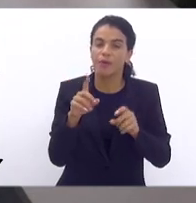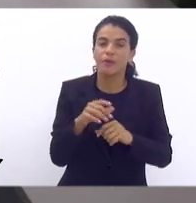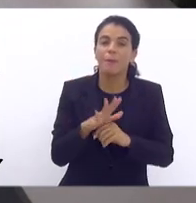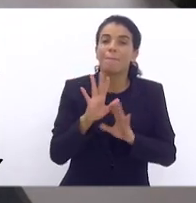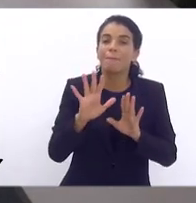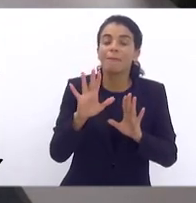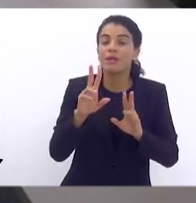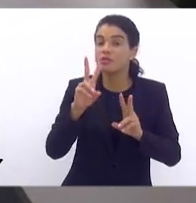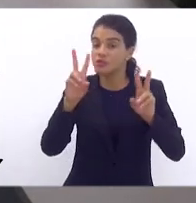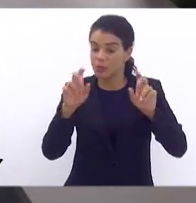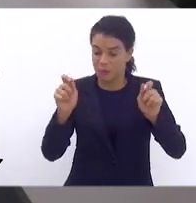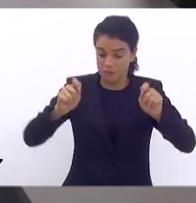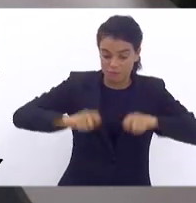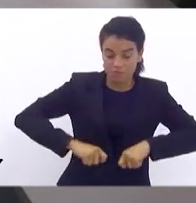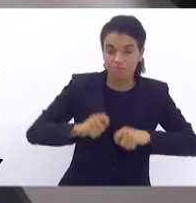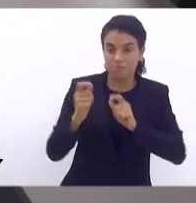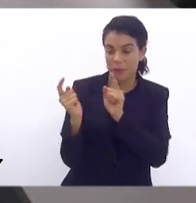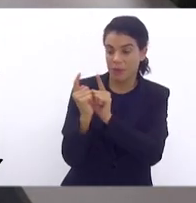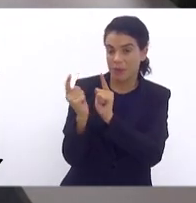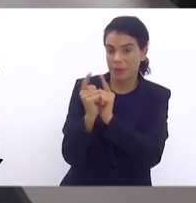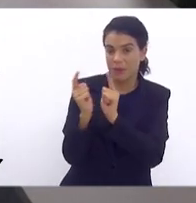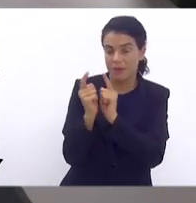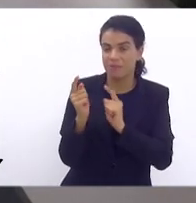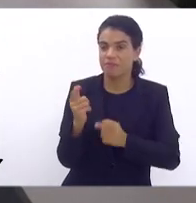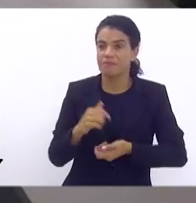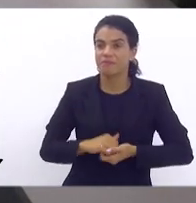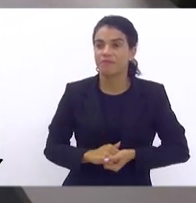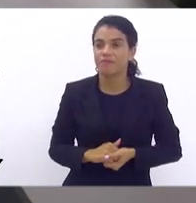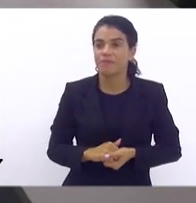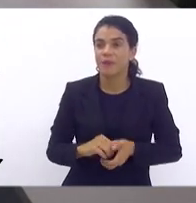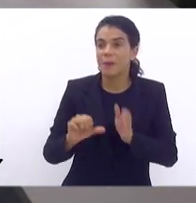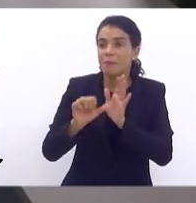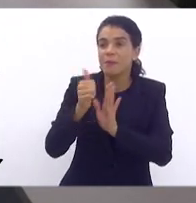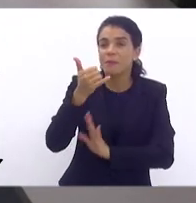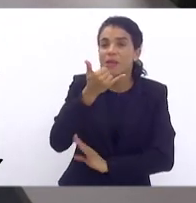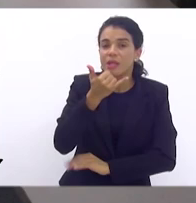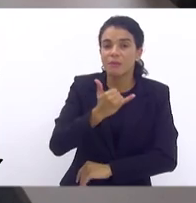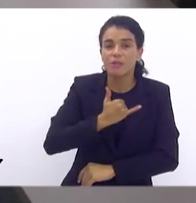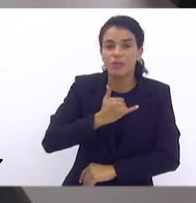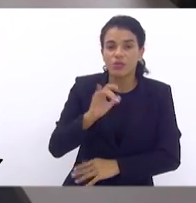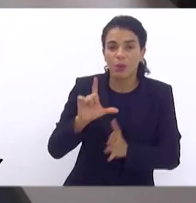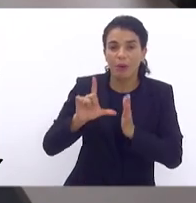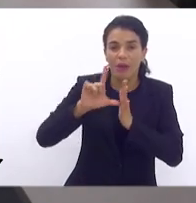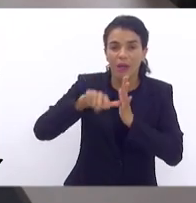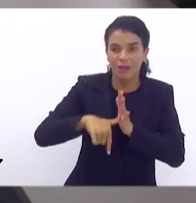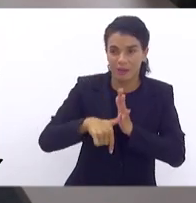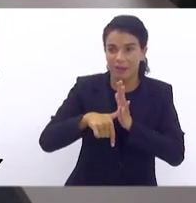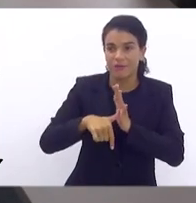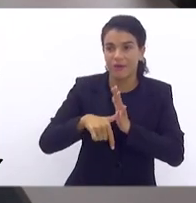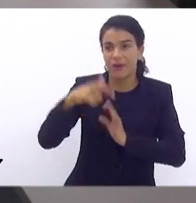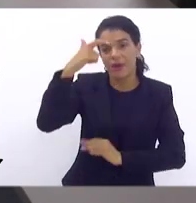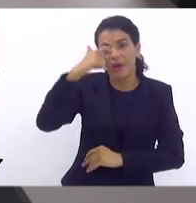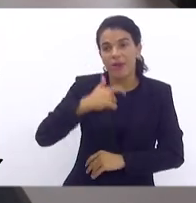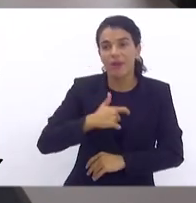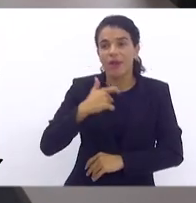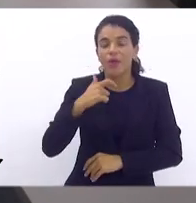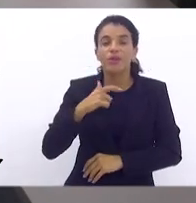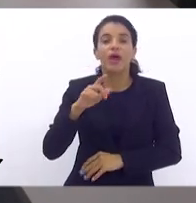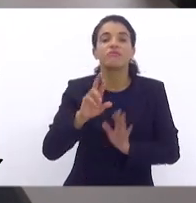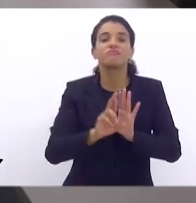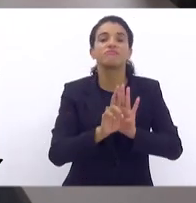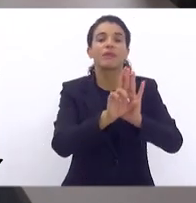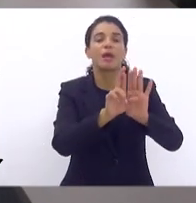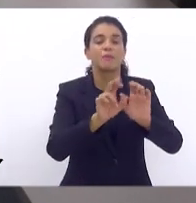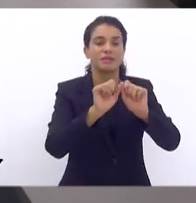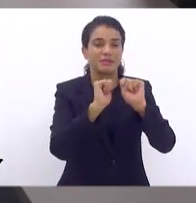mas conta a possibilidade do atendimento Primeiro me desculpa aí pelo atraso que eu estava em um representando